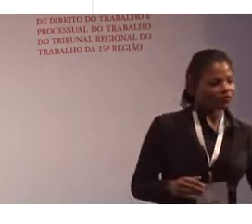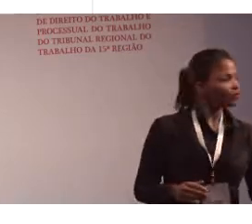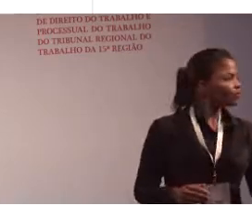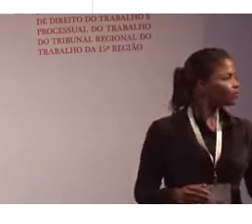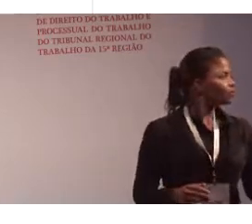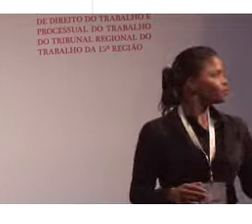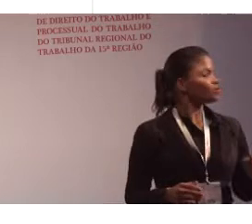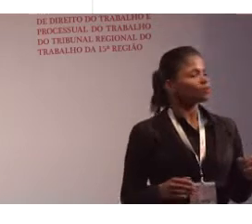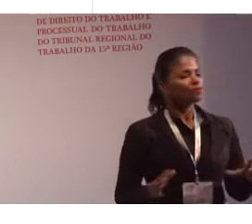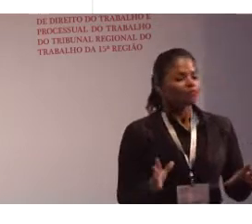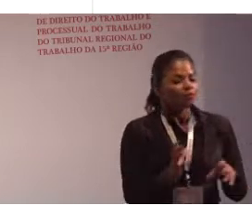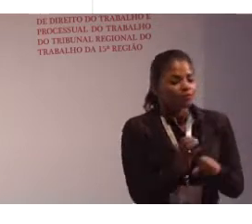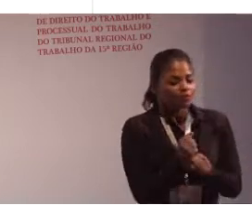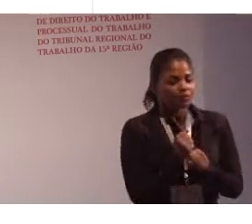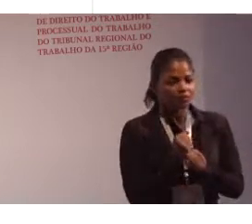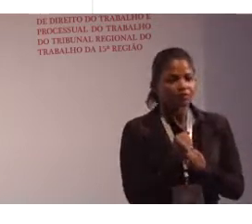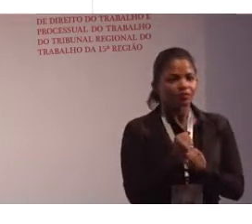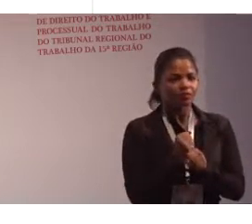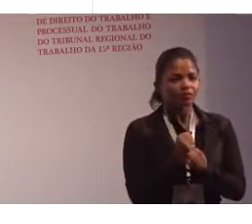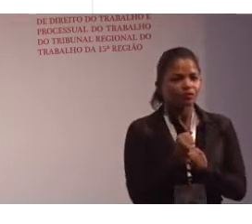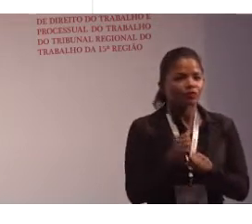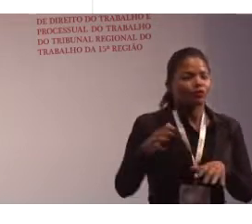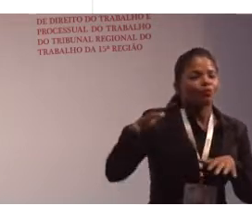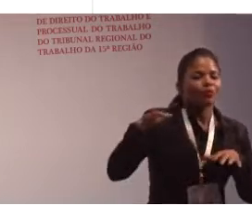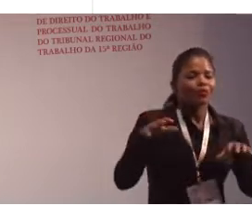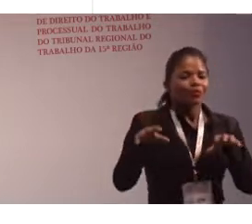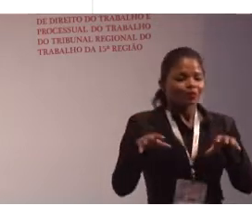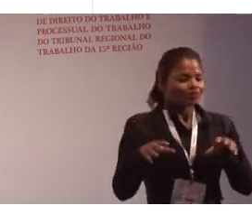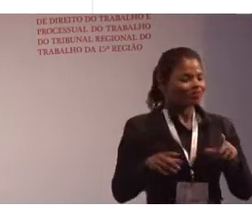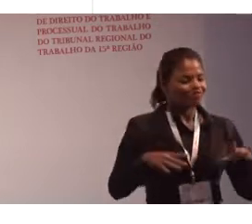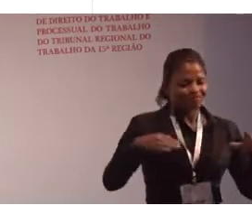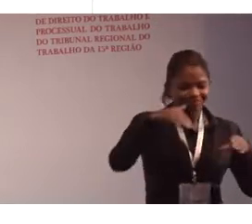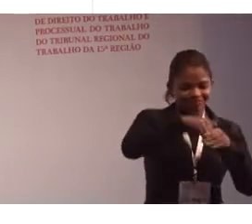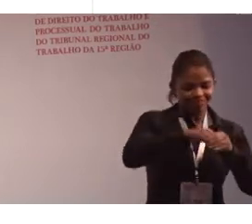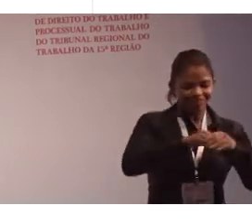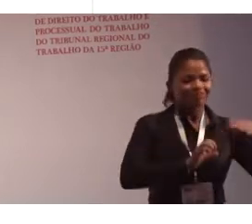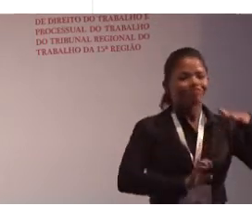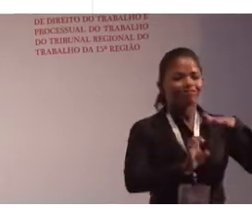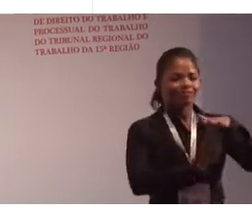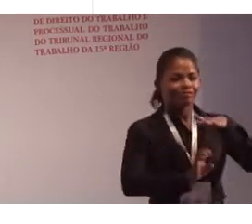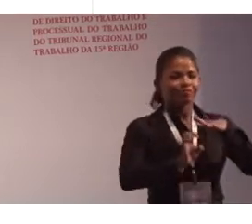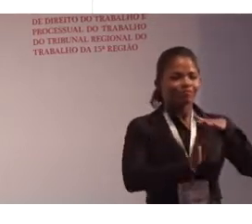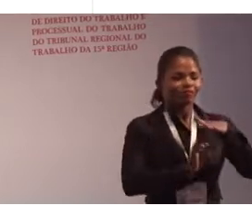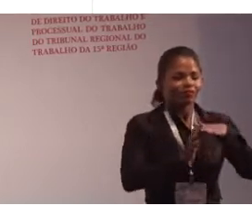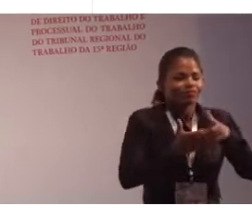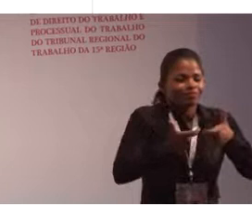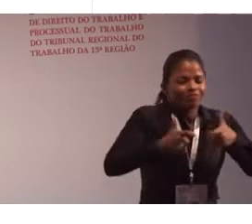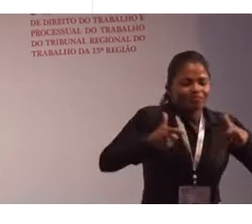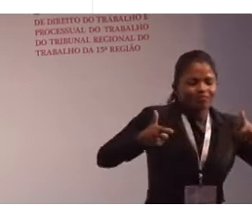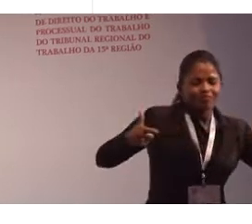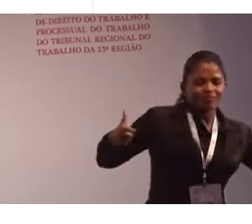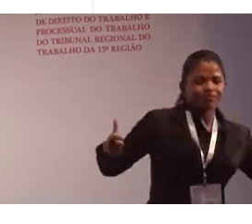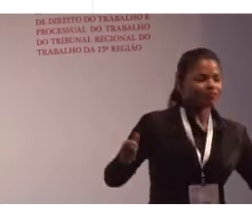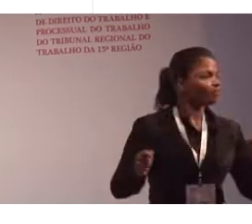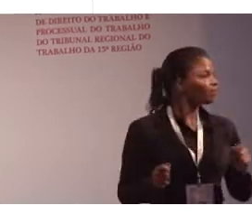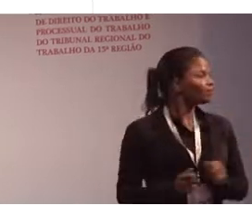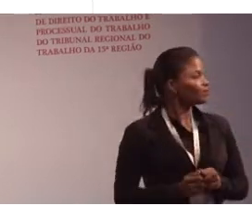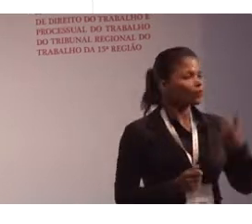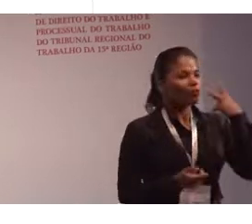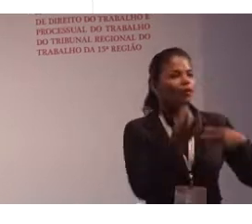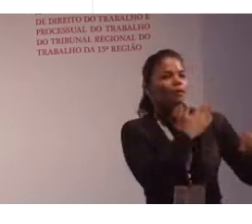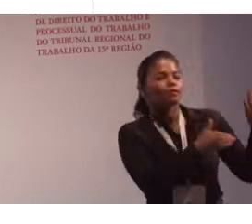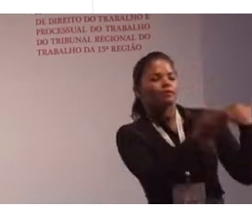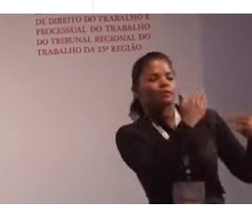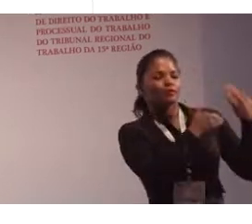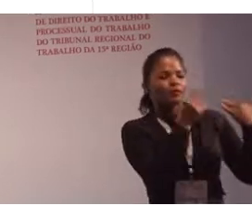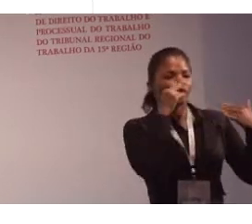a quantidade de robôs dentro da indústria tende a duplicar. Então, quando a gente olha para trás e a